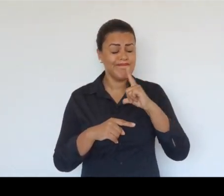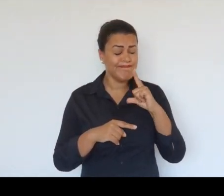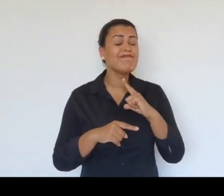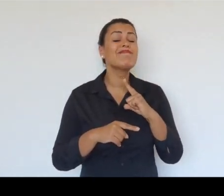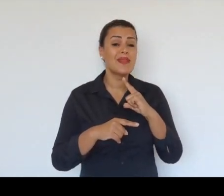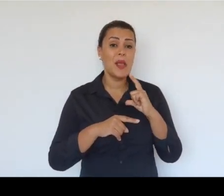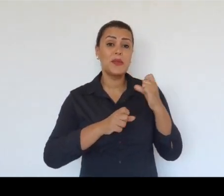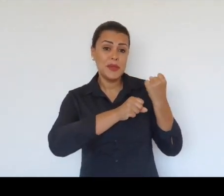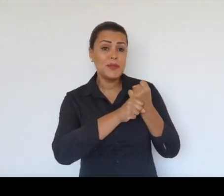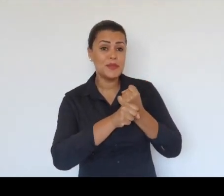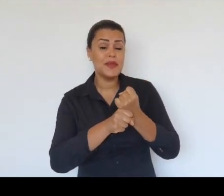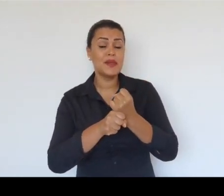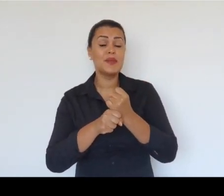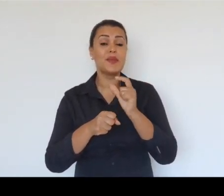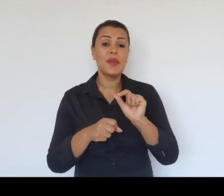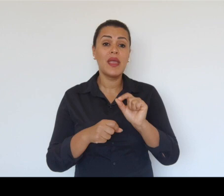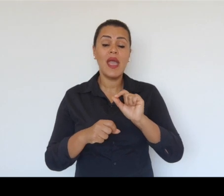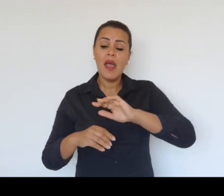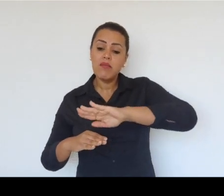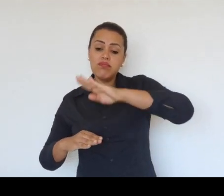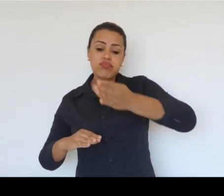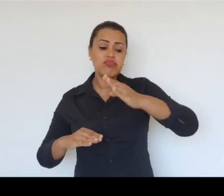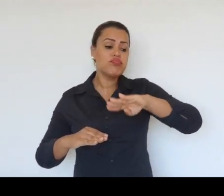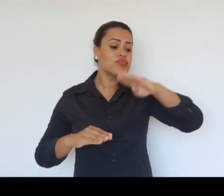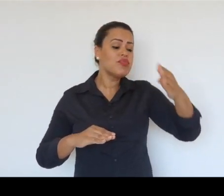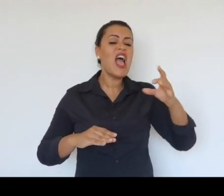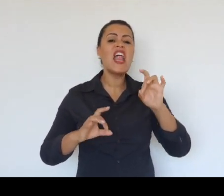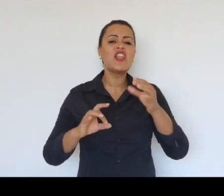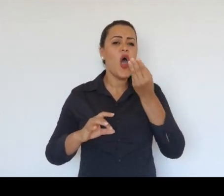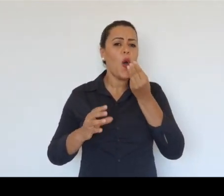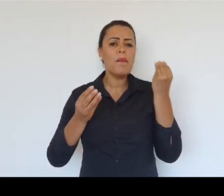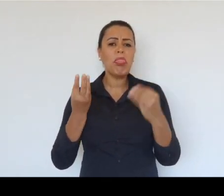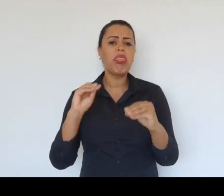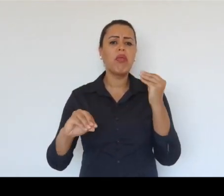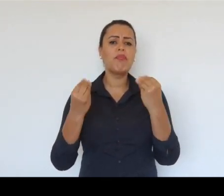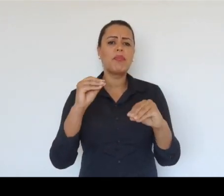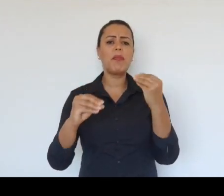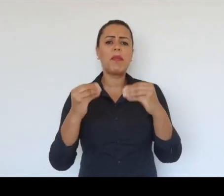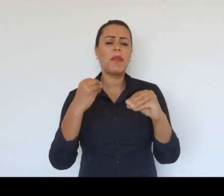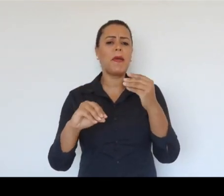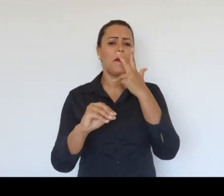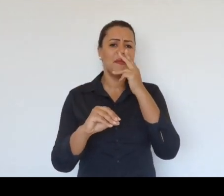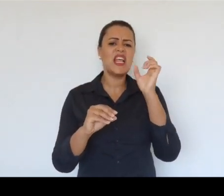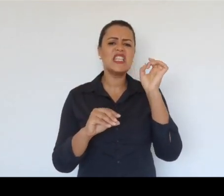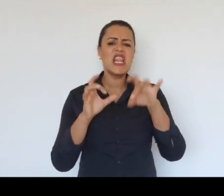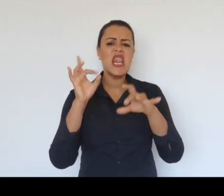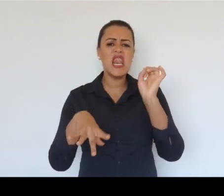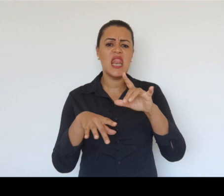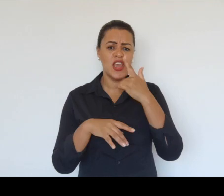Durante muito tempo, pensou-se que eles eram formados apenas por restos de alimentos, como se fossem depósitos de